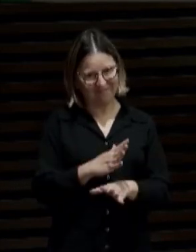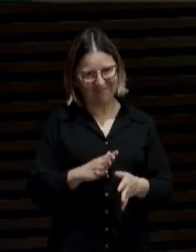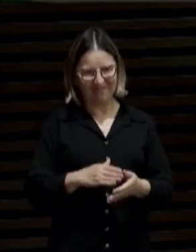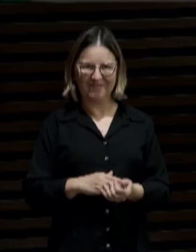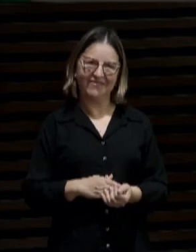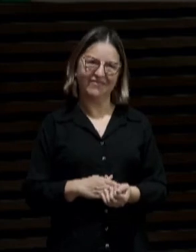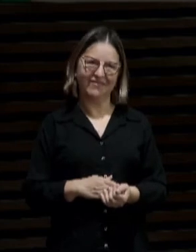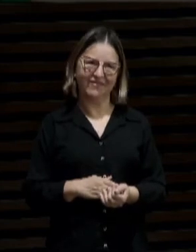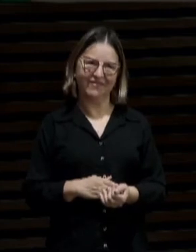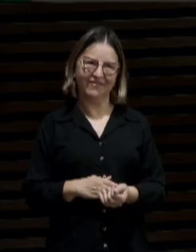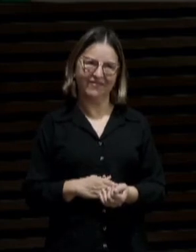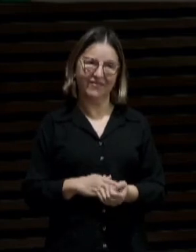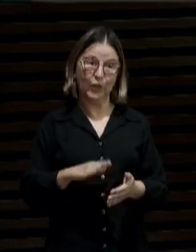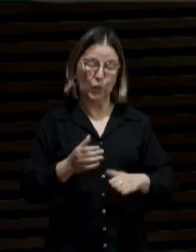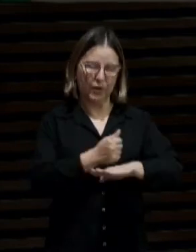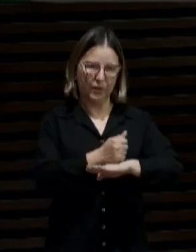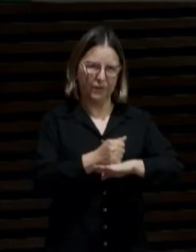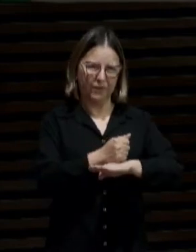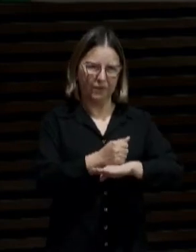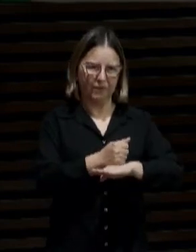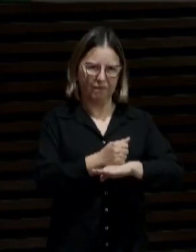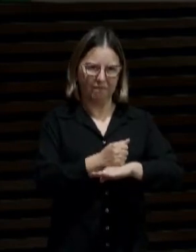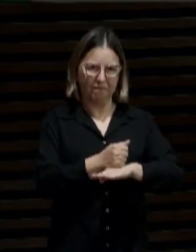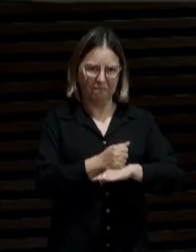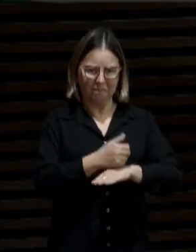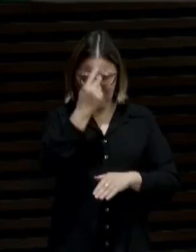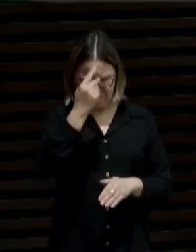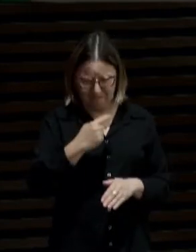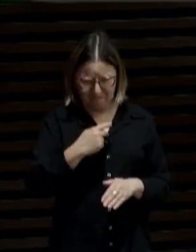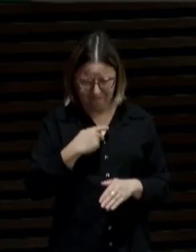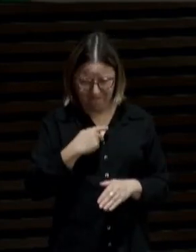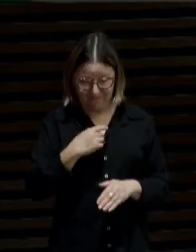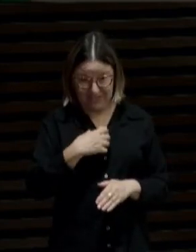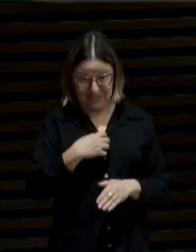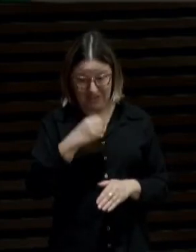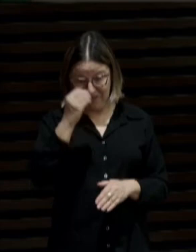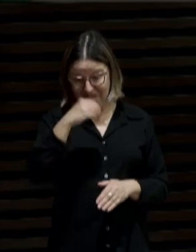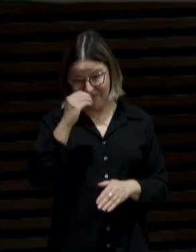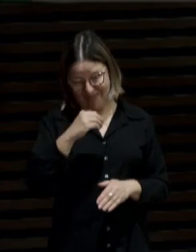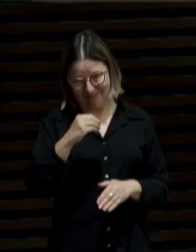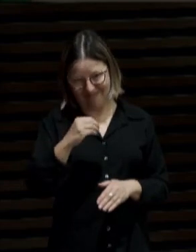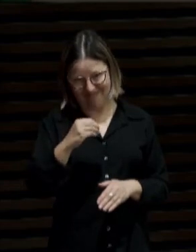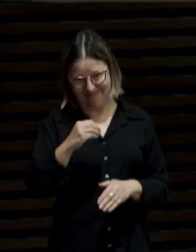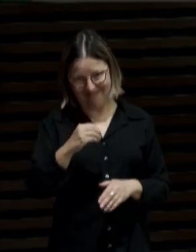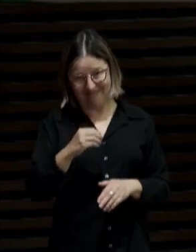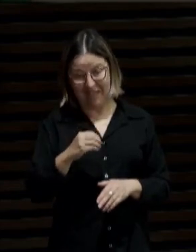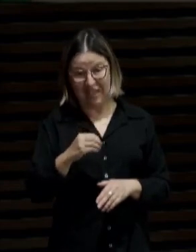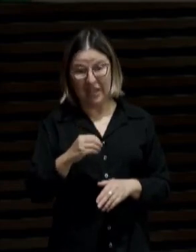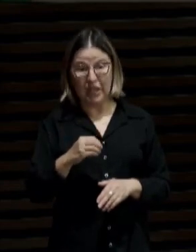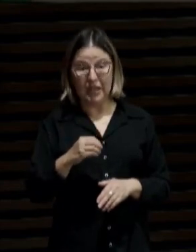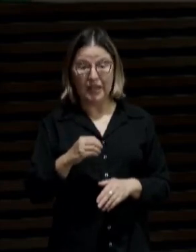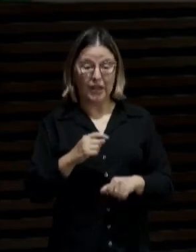Quando o pai dos judeus olhava para si, via um corpo frágil e impotente. Quando olhava para Sara, havia estéril